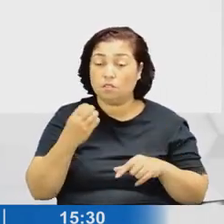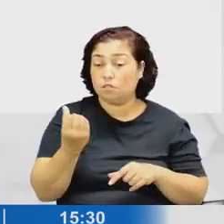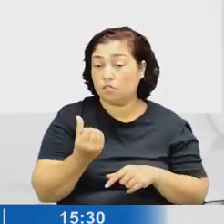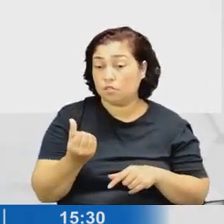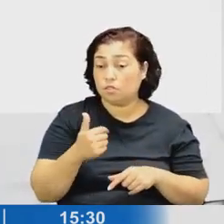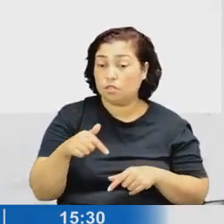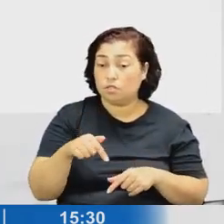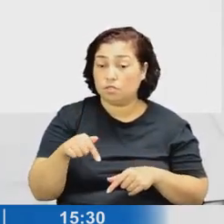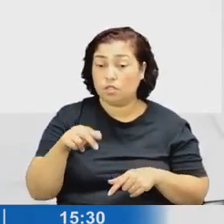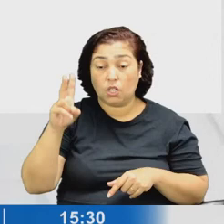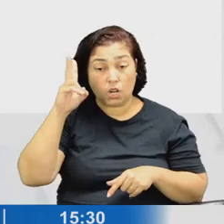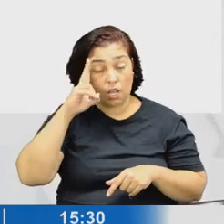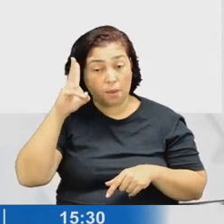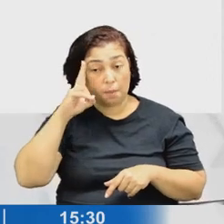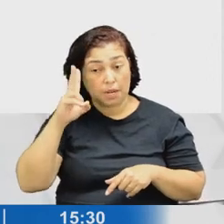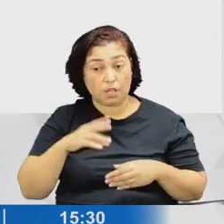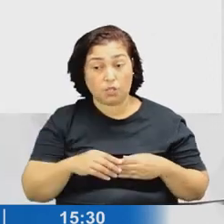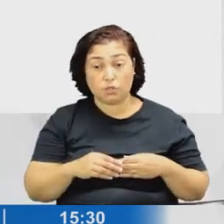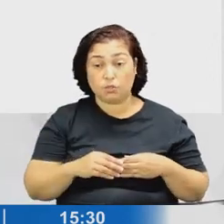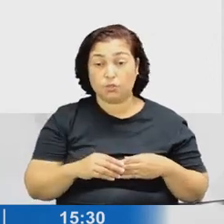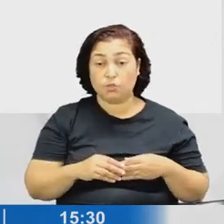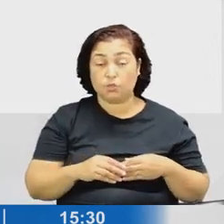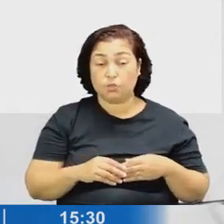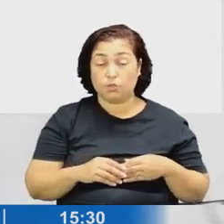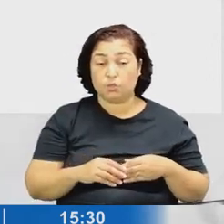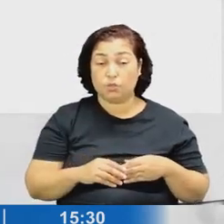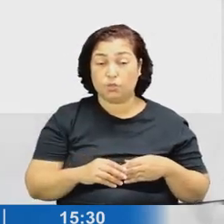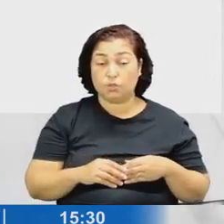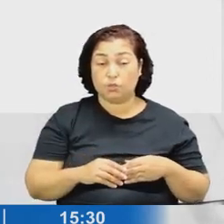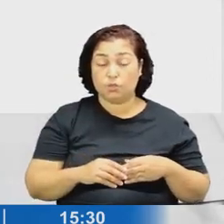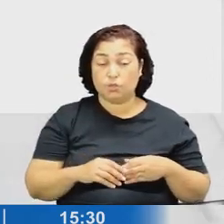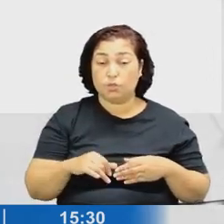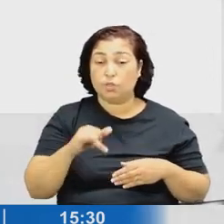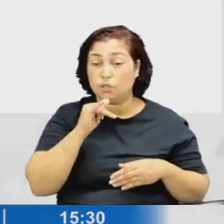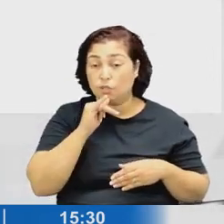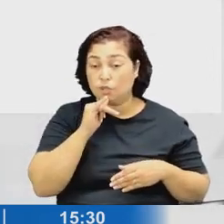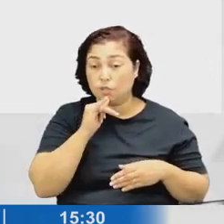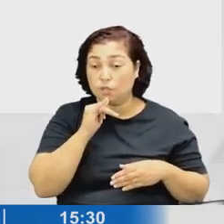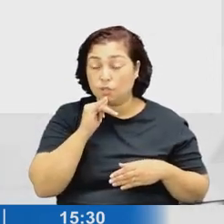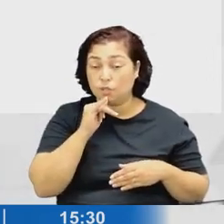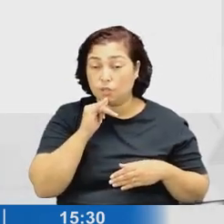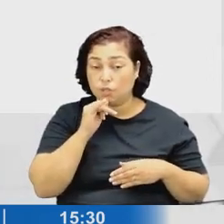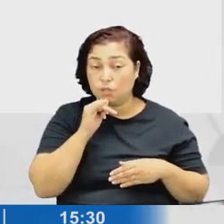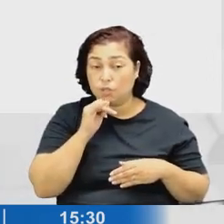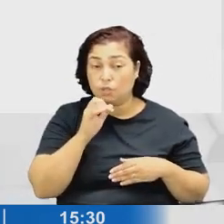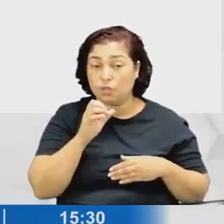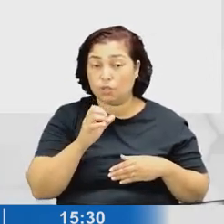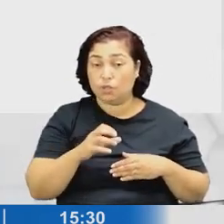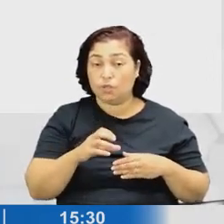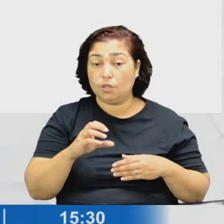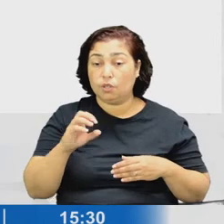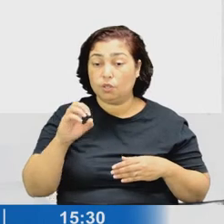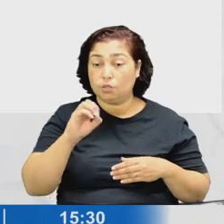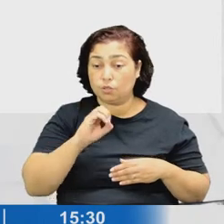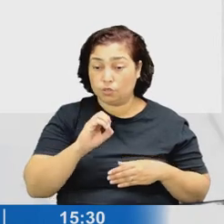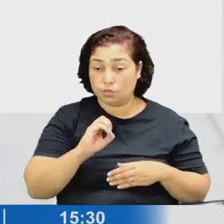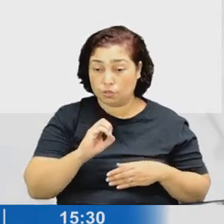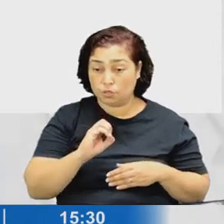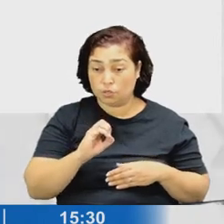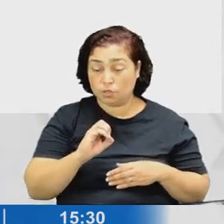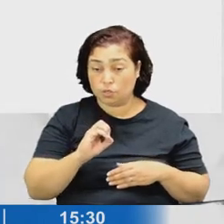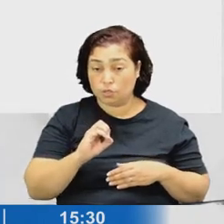lembrando né que referência de grande empresário zero é o